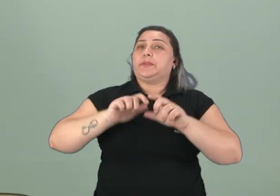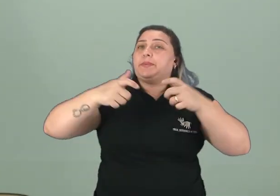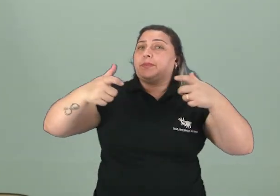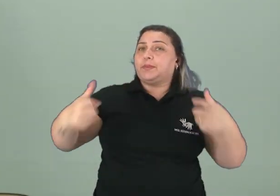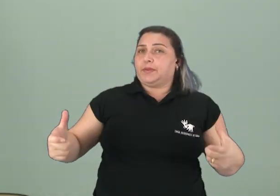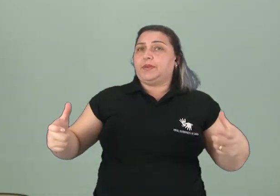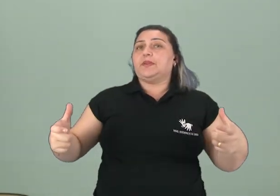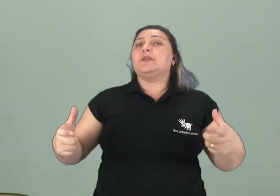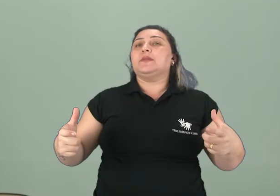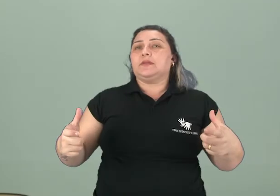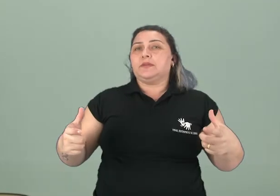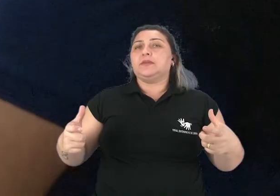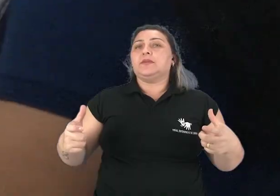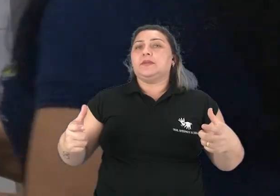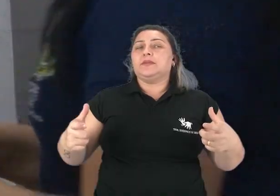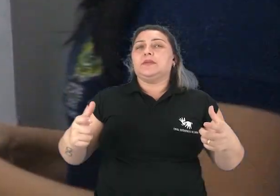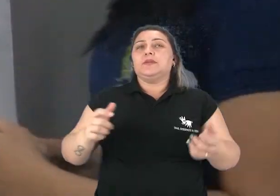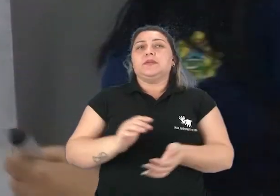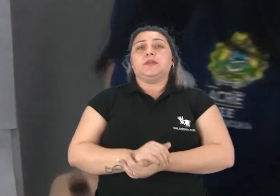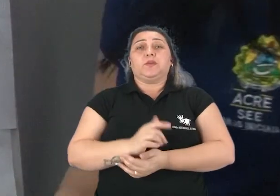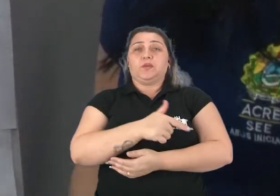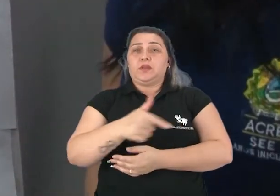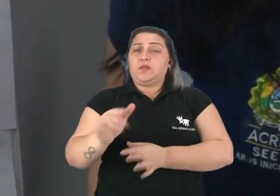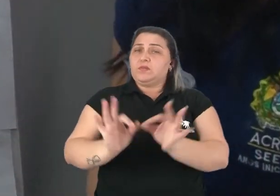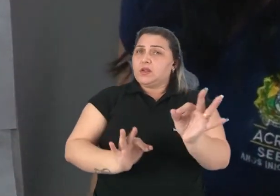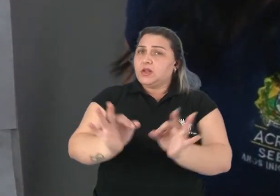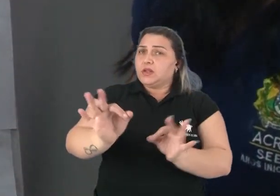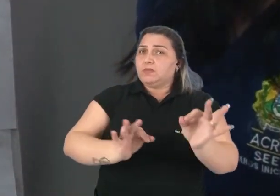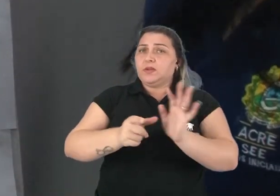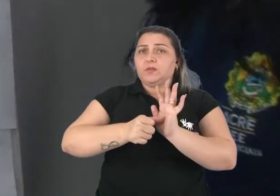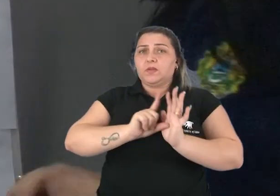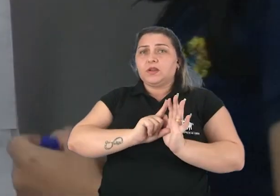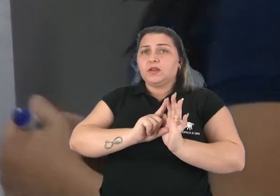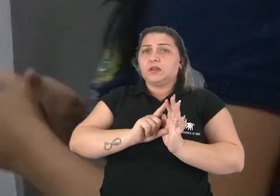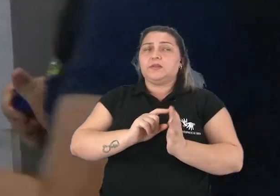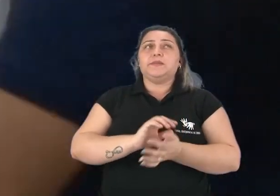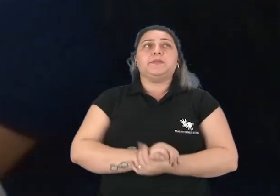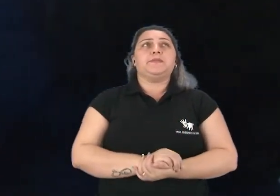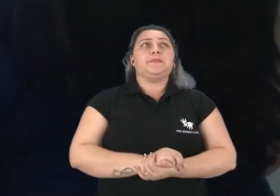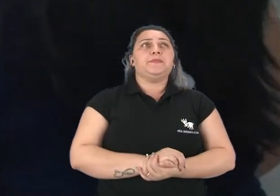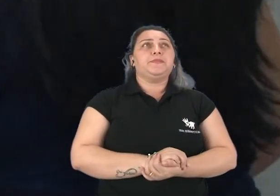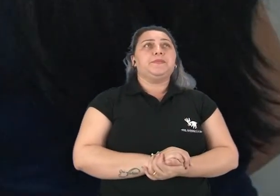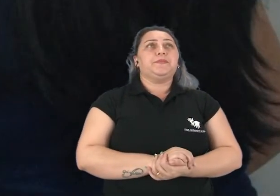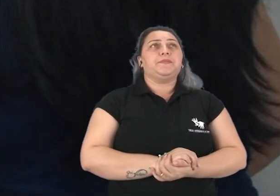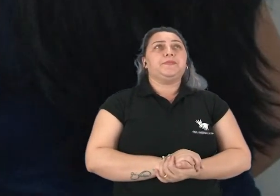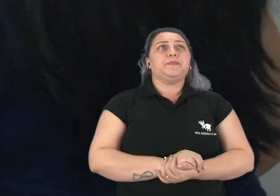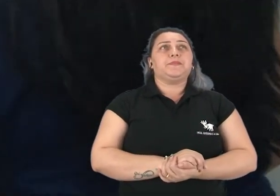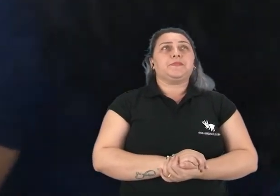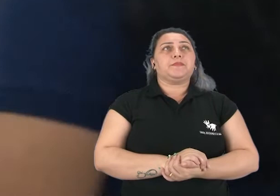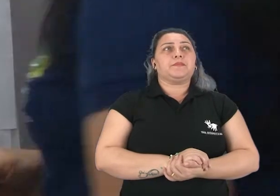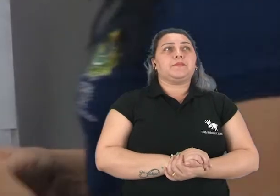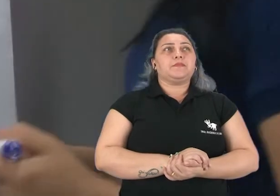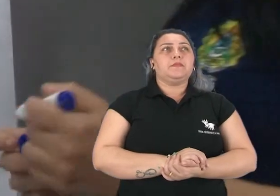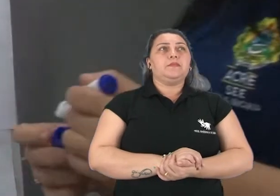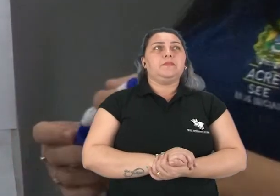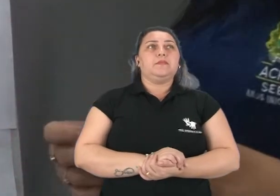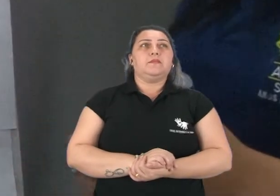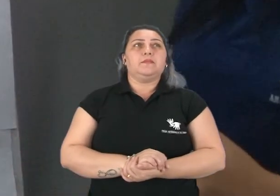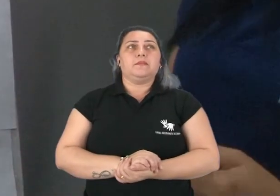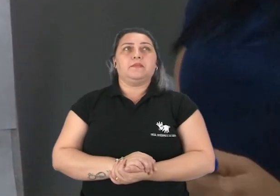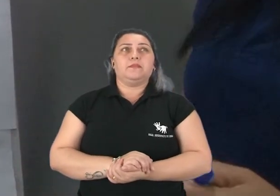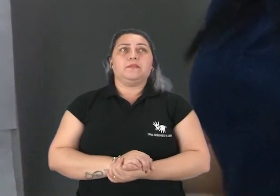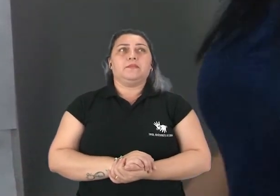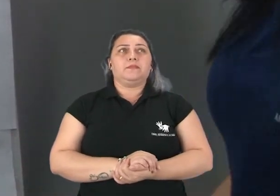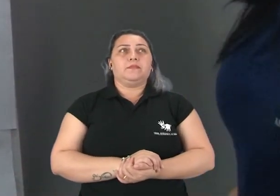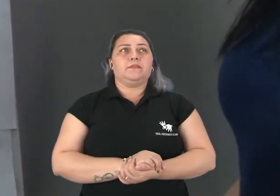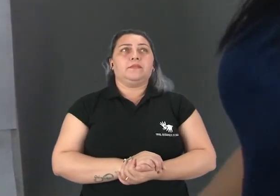crescimento desordenado, tá? Que não houve um planejamento. Deixa eu pegar aqui outra cor, para não ficar, tá?